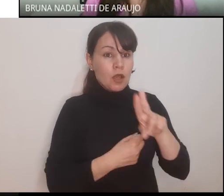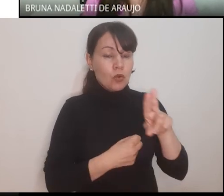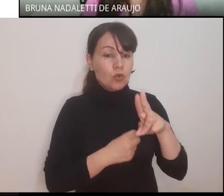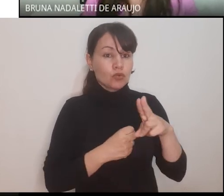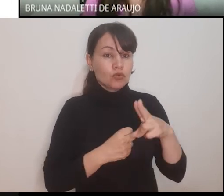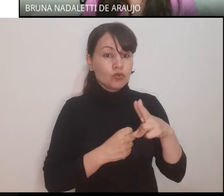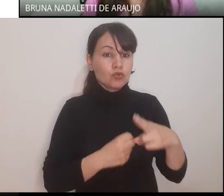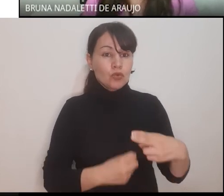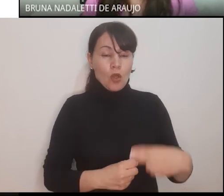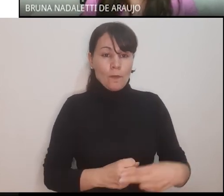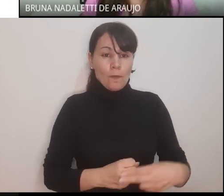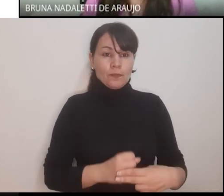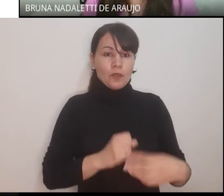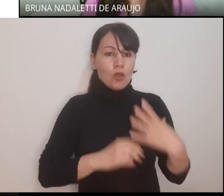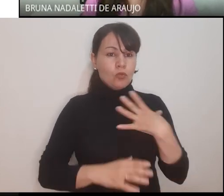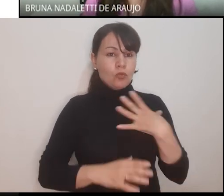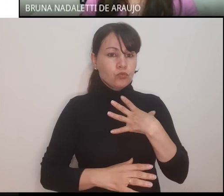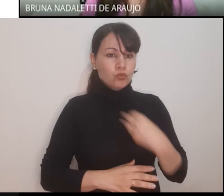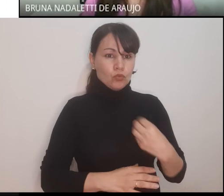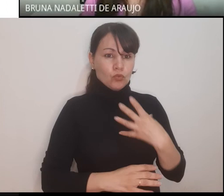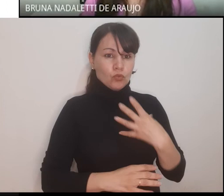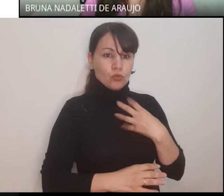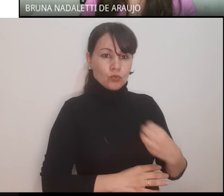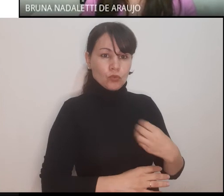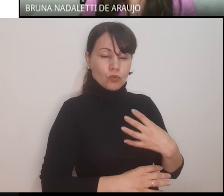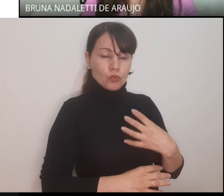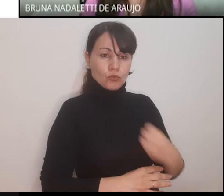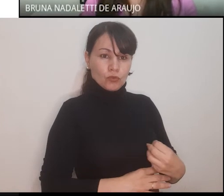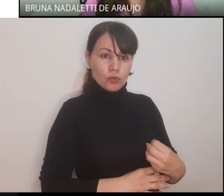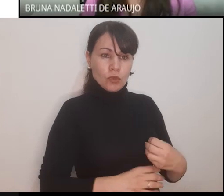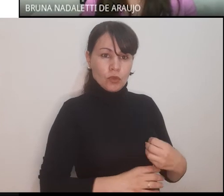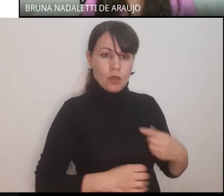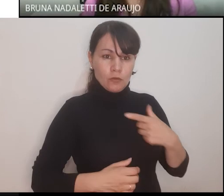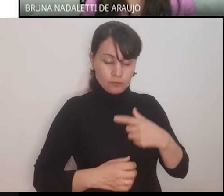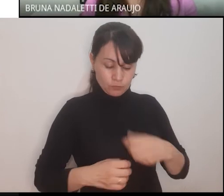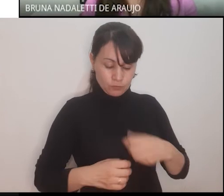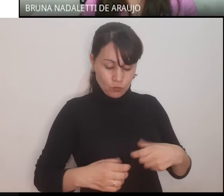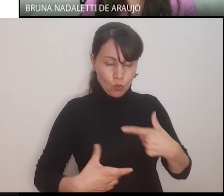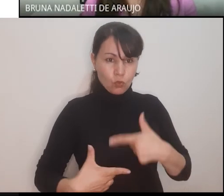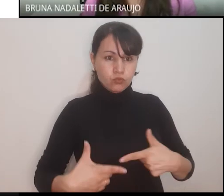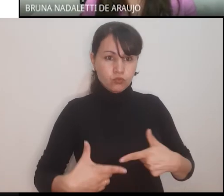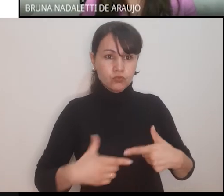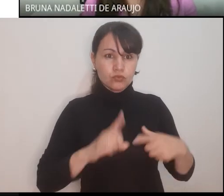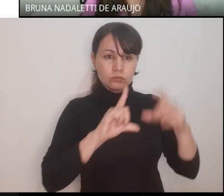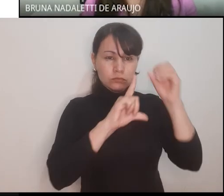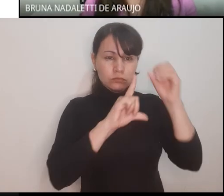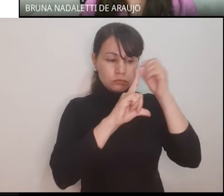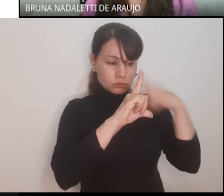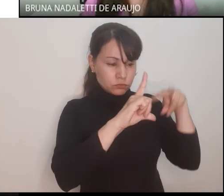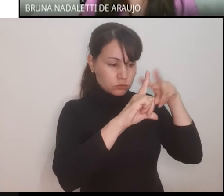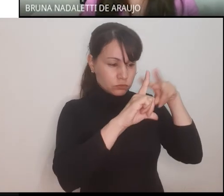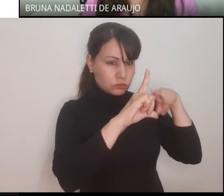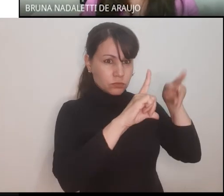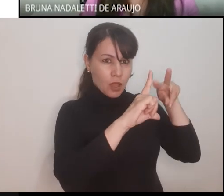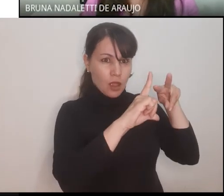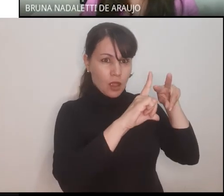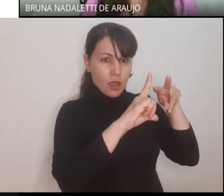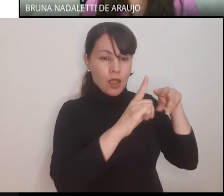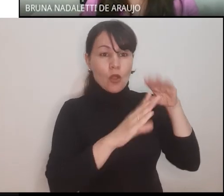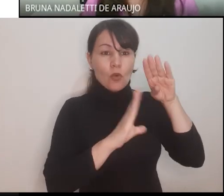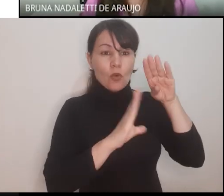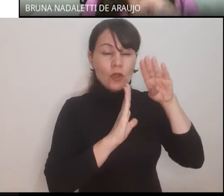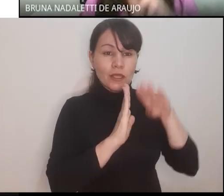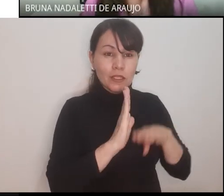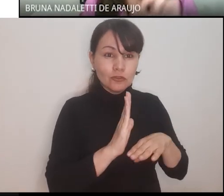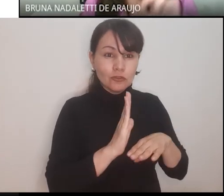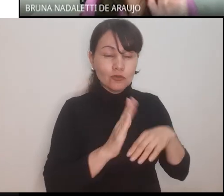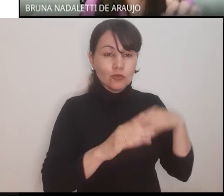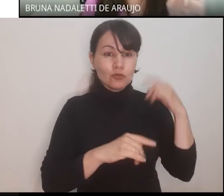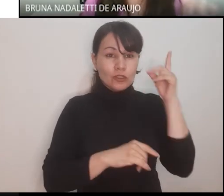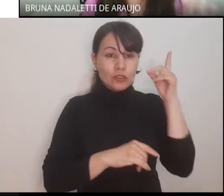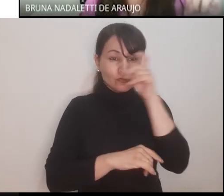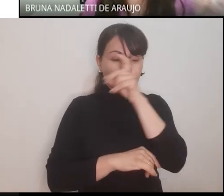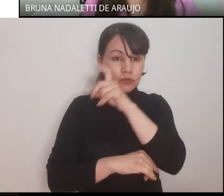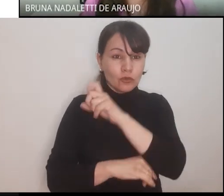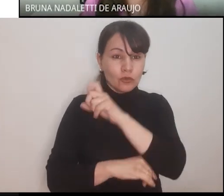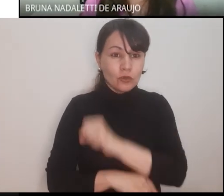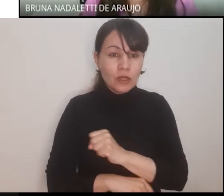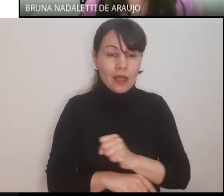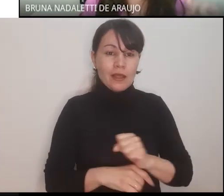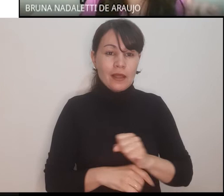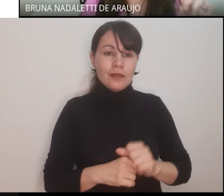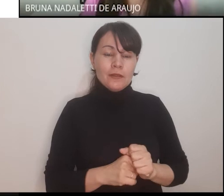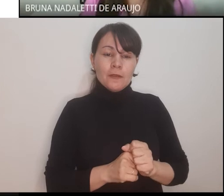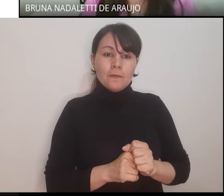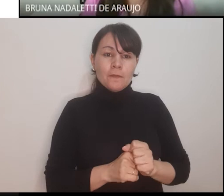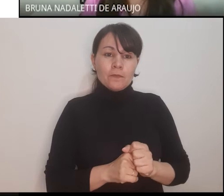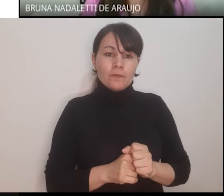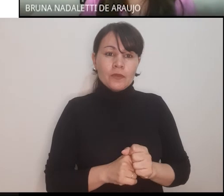ultrassonografia, sempre que disponível, o que reduz as chances de complicações, além da realização